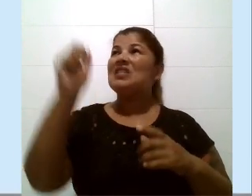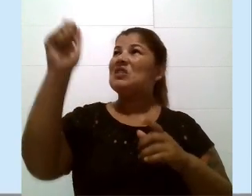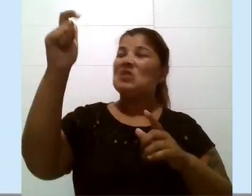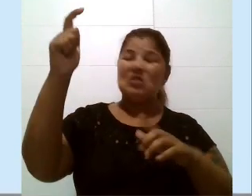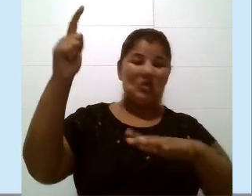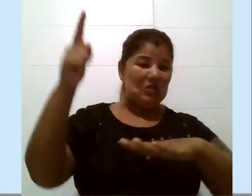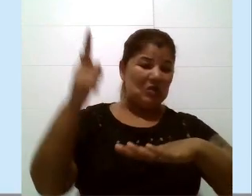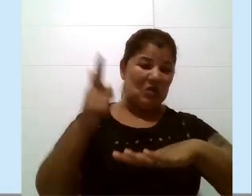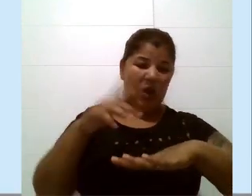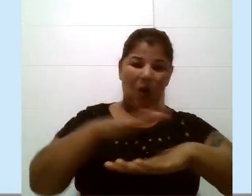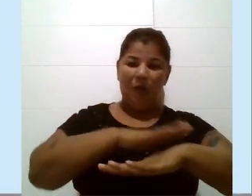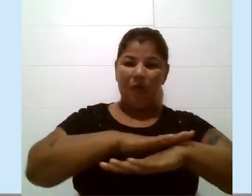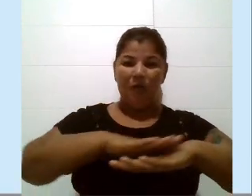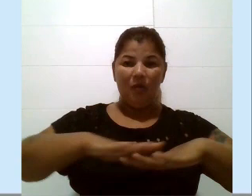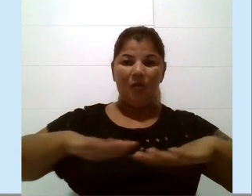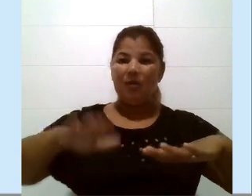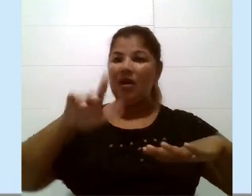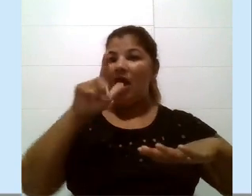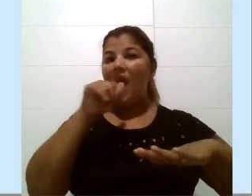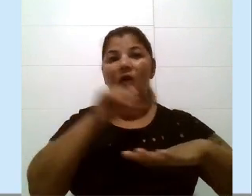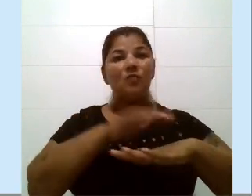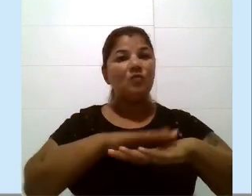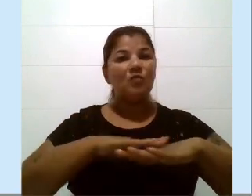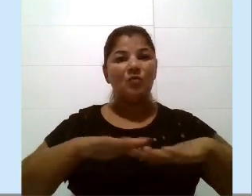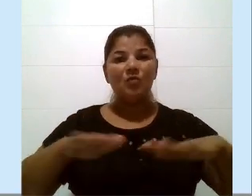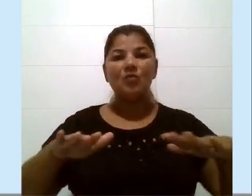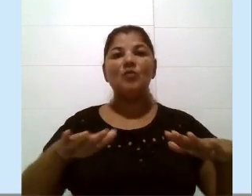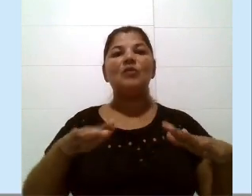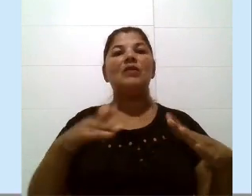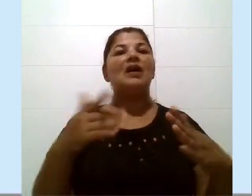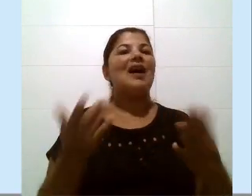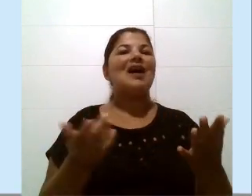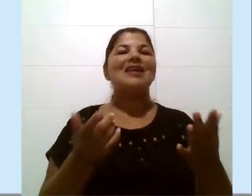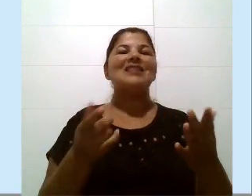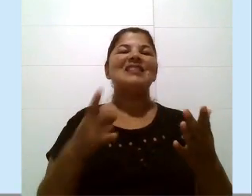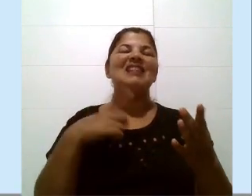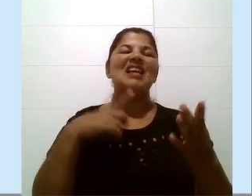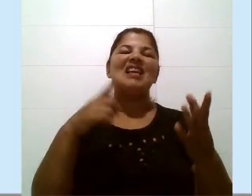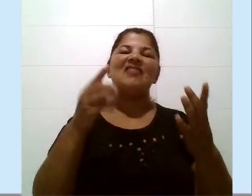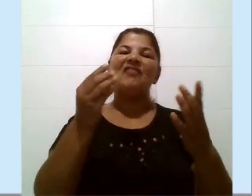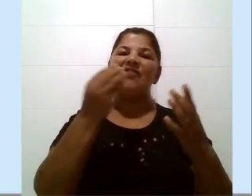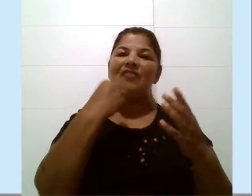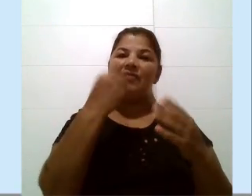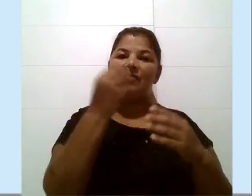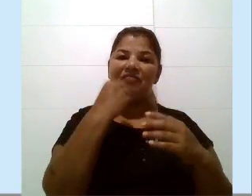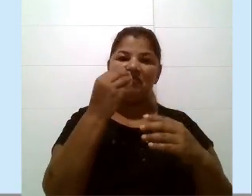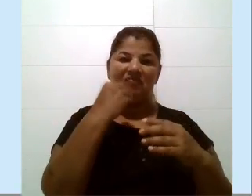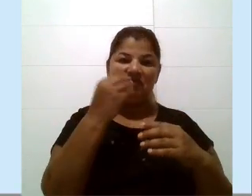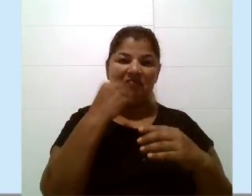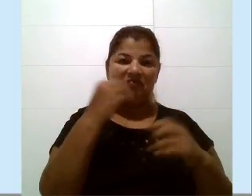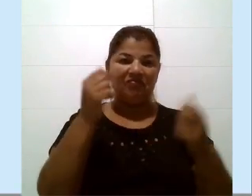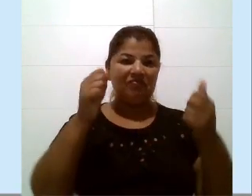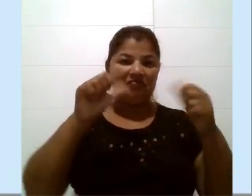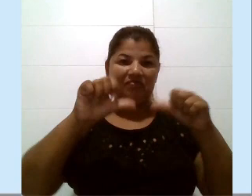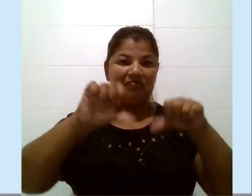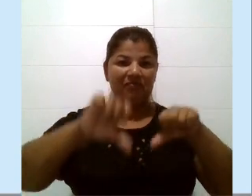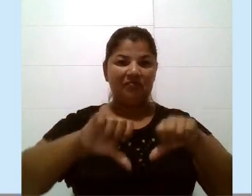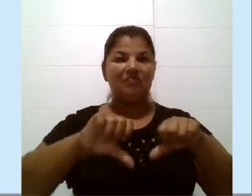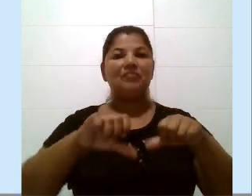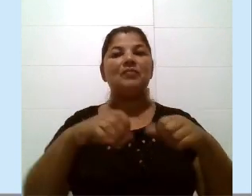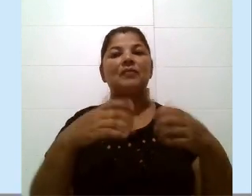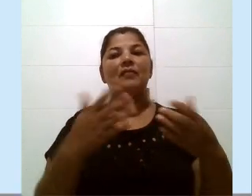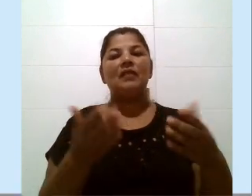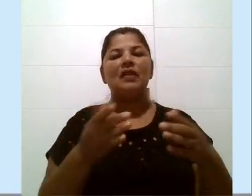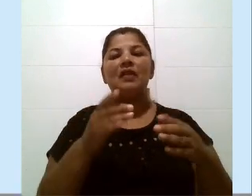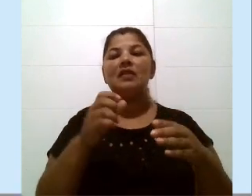recebe a quantidade de água, ele acaba ficando empobrecido, tá? Então, essa impermeabilização, ou